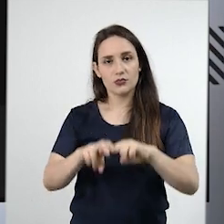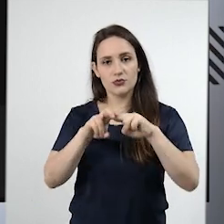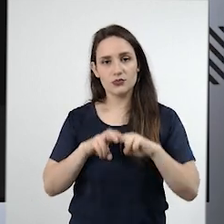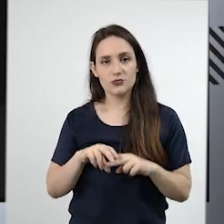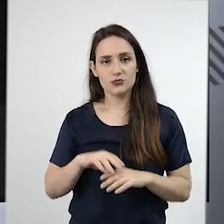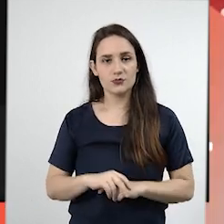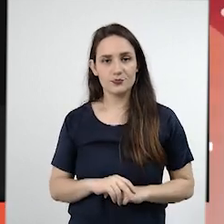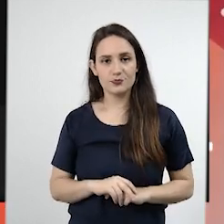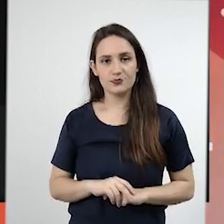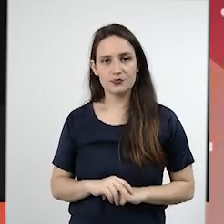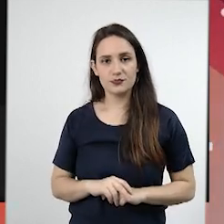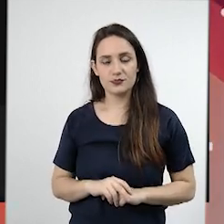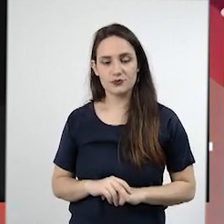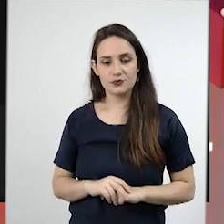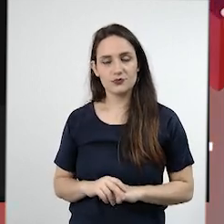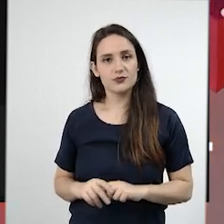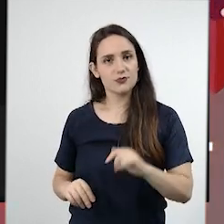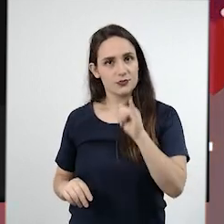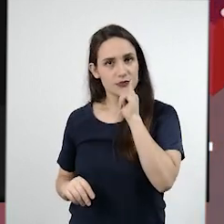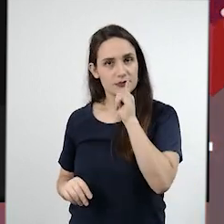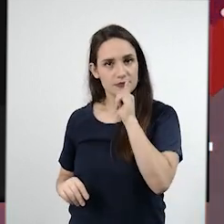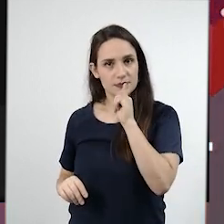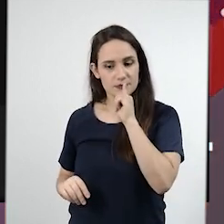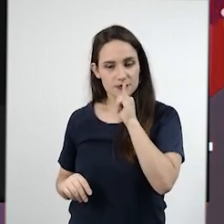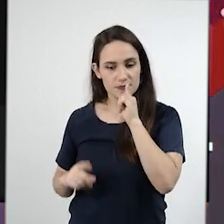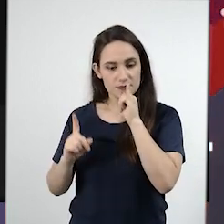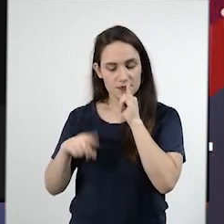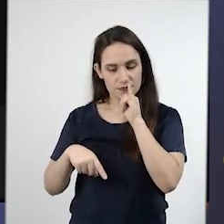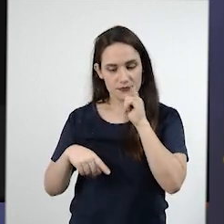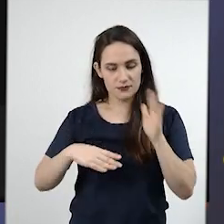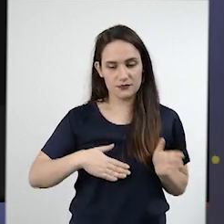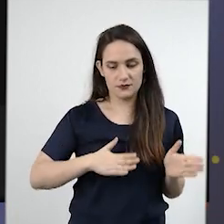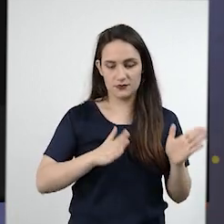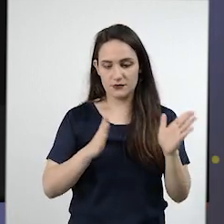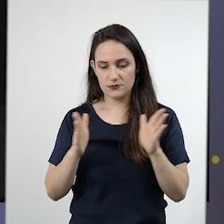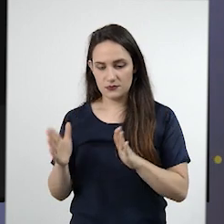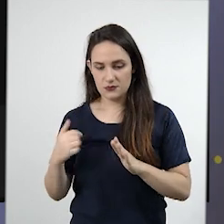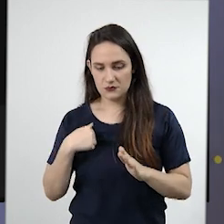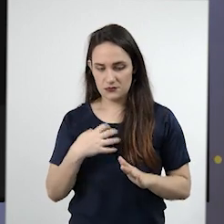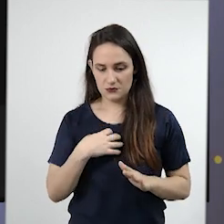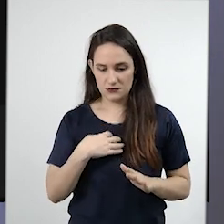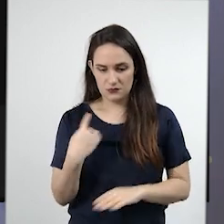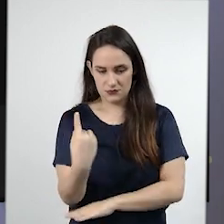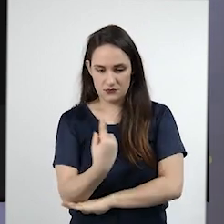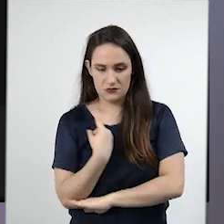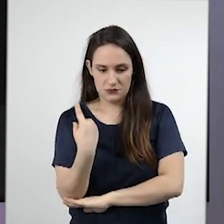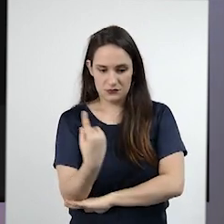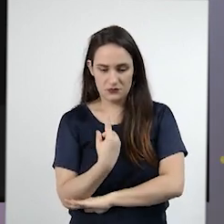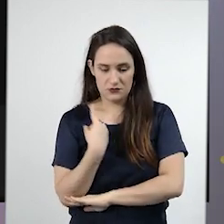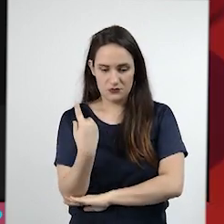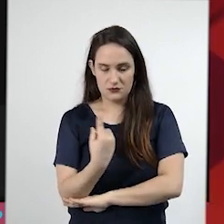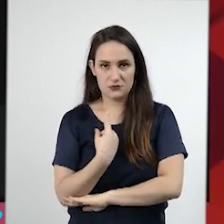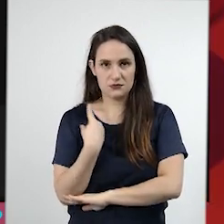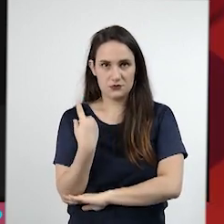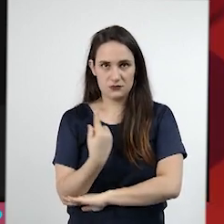num processo de solidão, né, dependendo do que eu coloco ali, dos ganhos que eu tenho